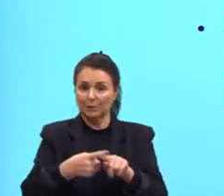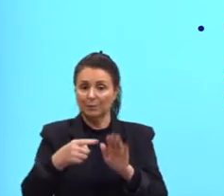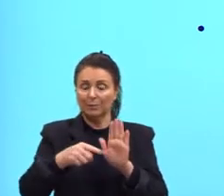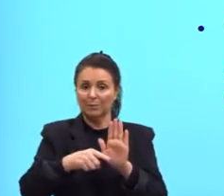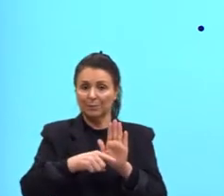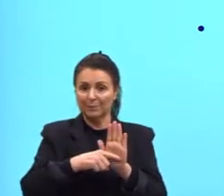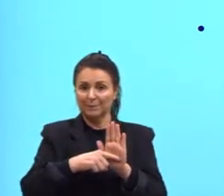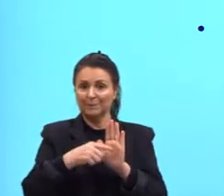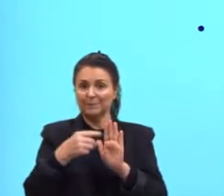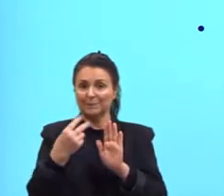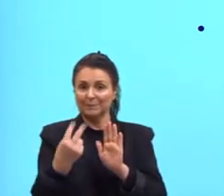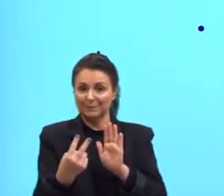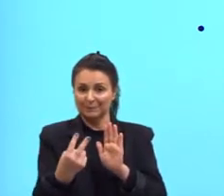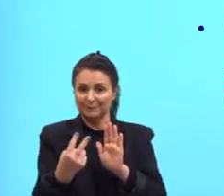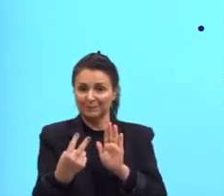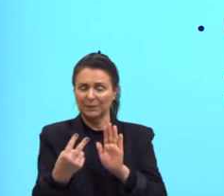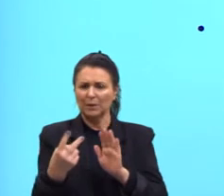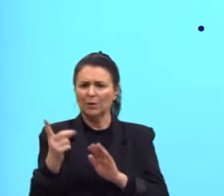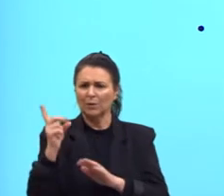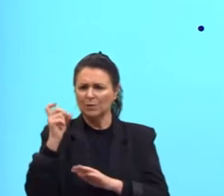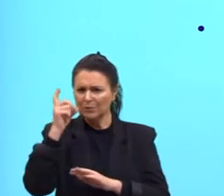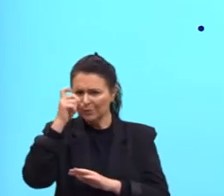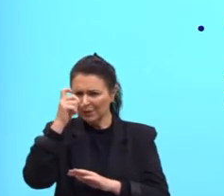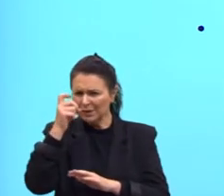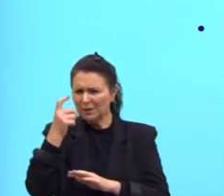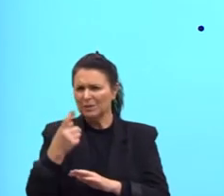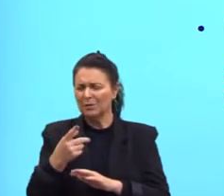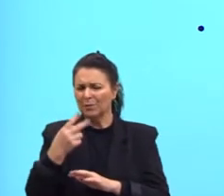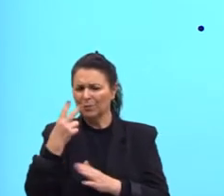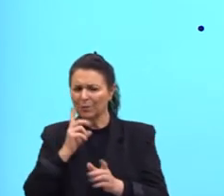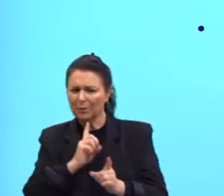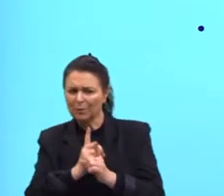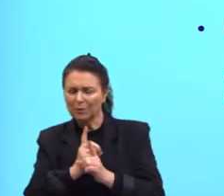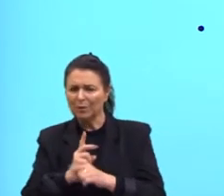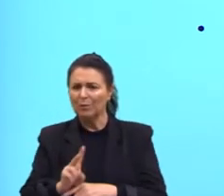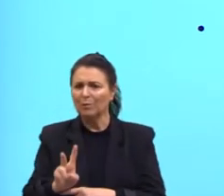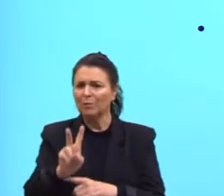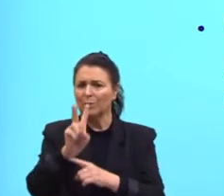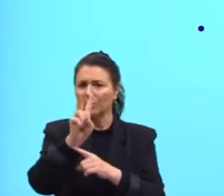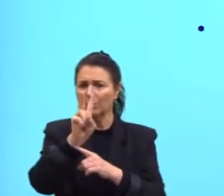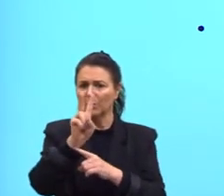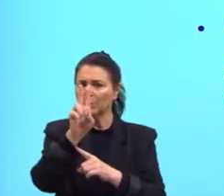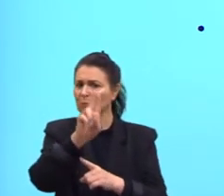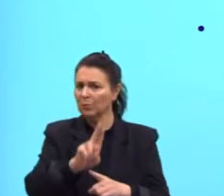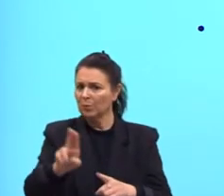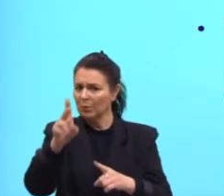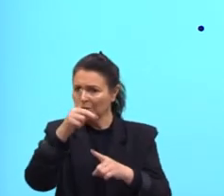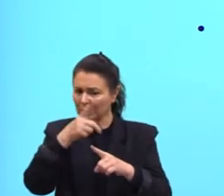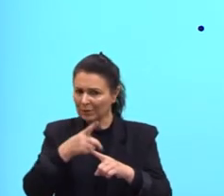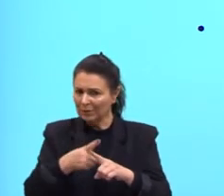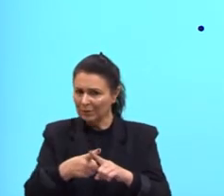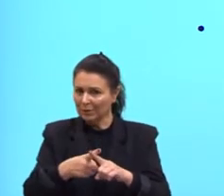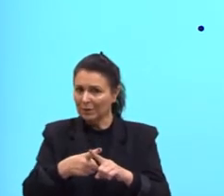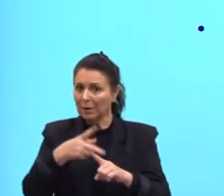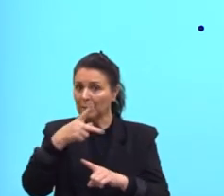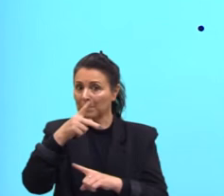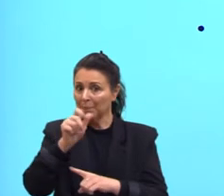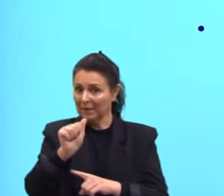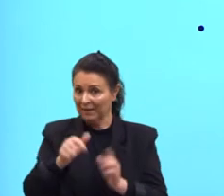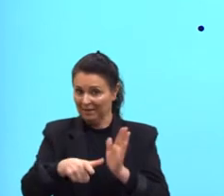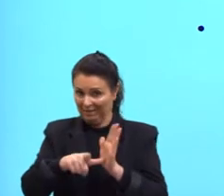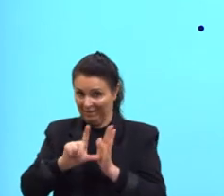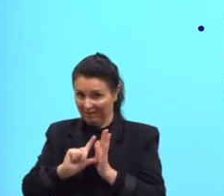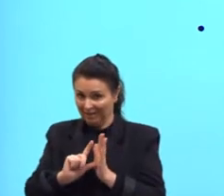quando ficar muito difícil de visualizar Qual o valor que está sendo multiplicado na pa nós